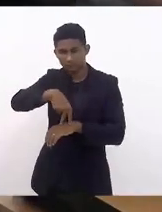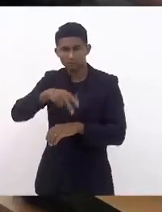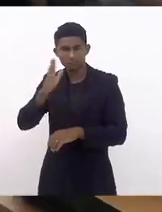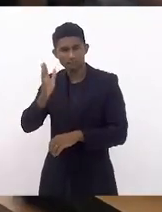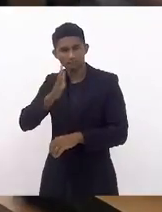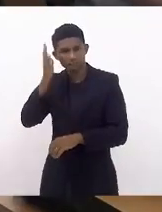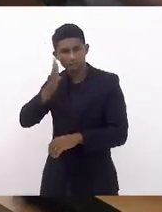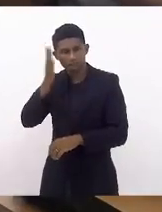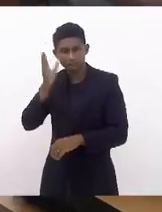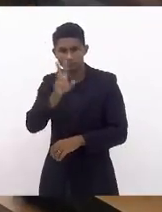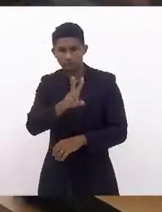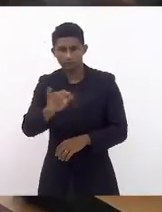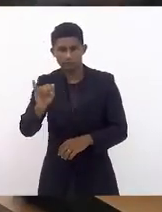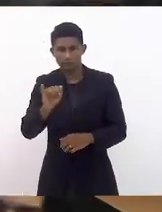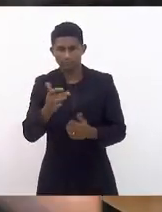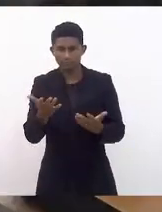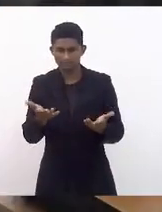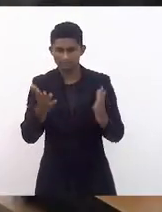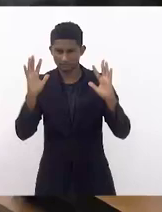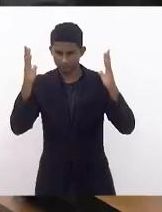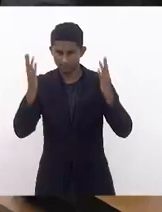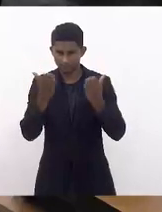discurso.